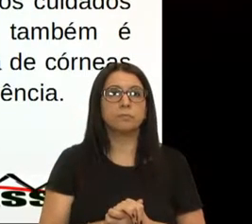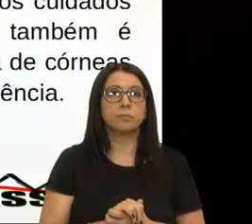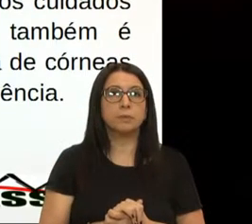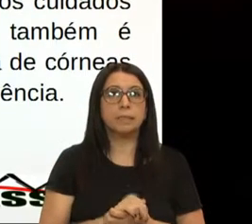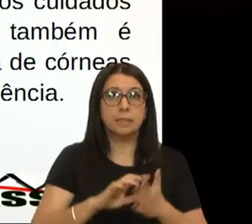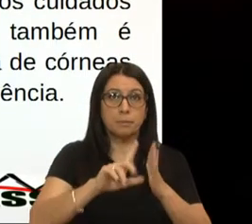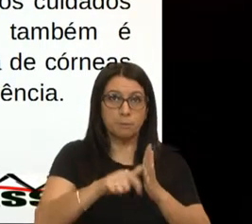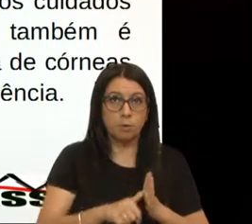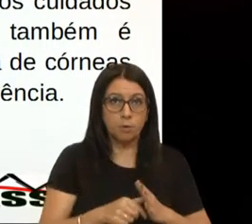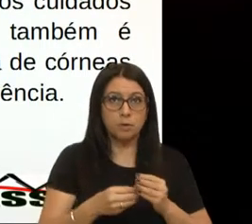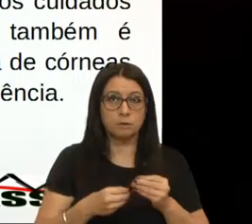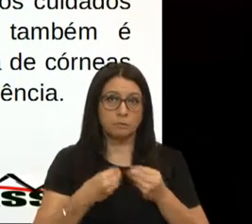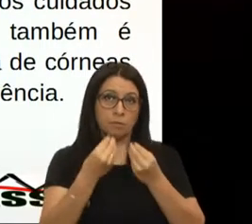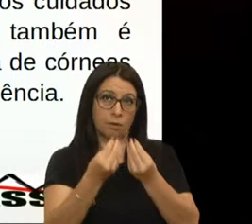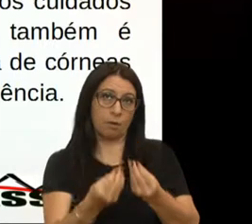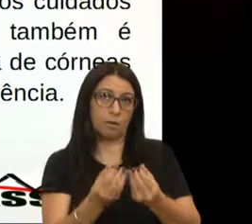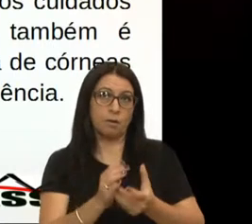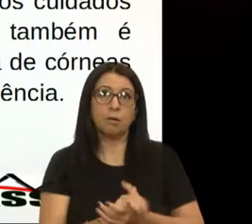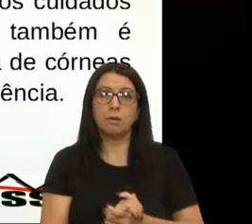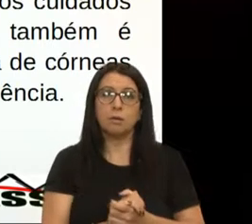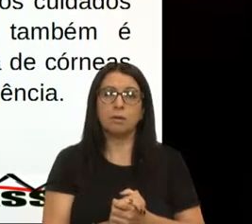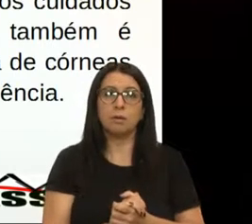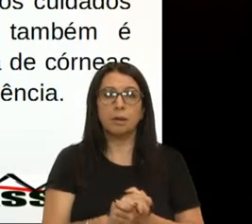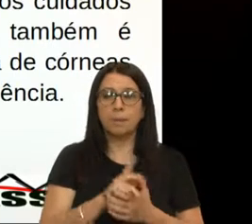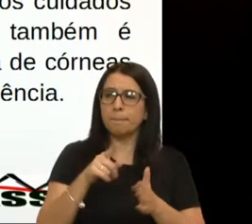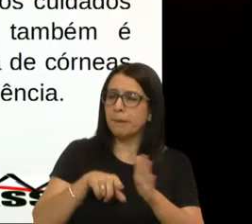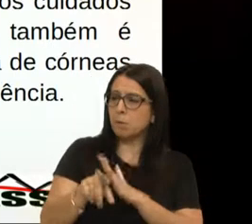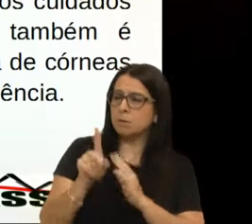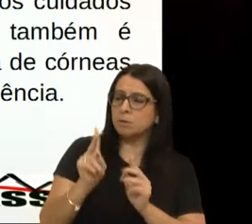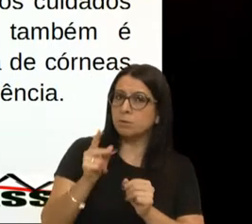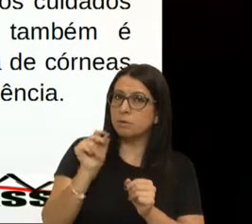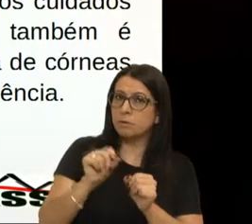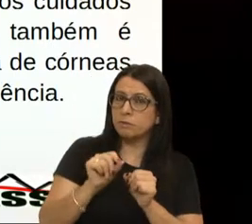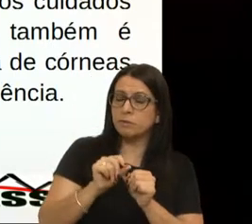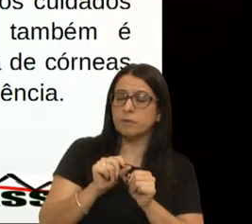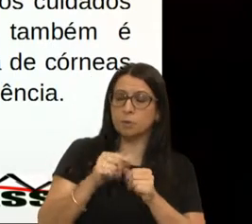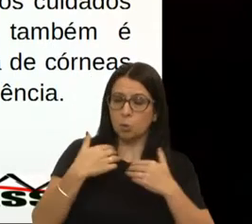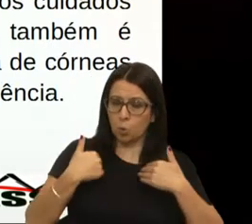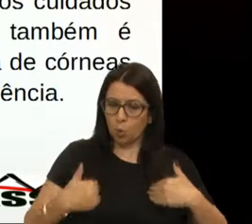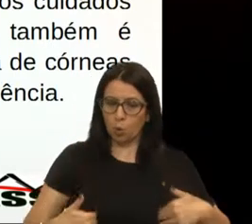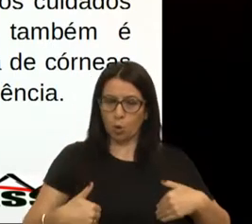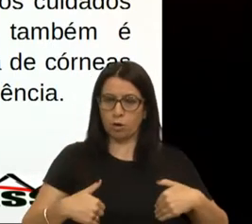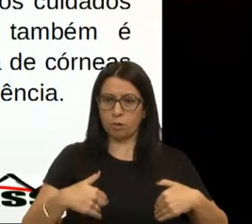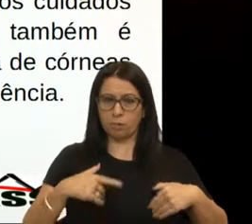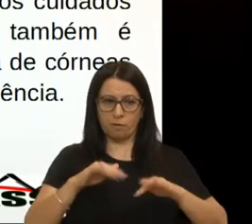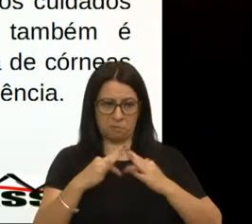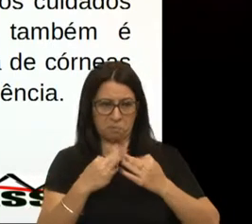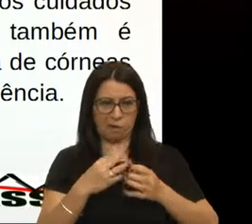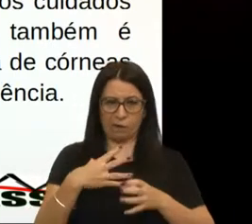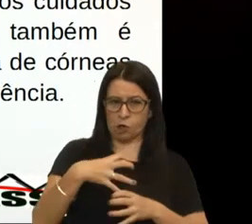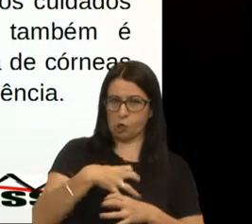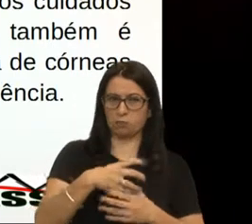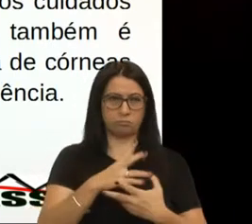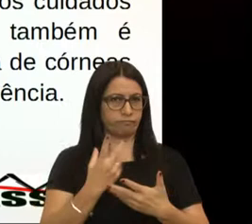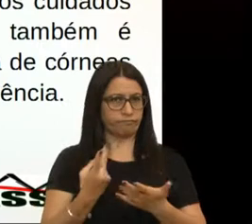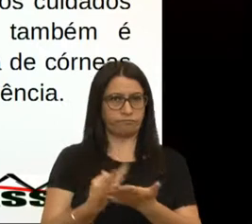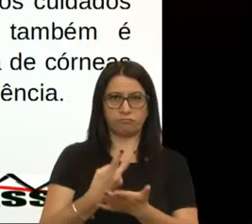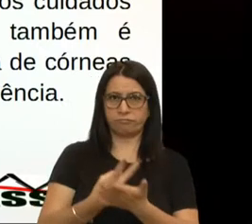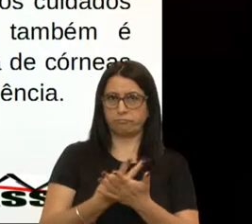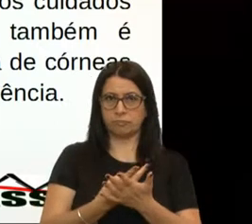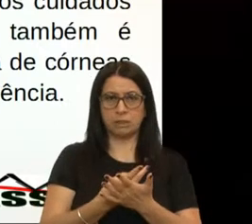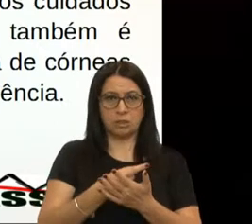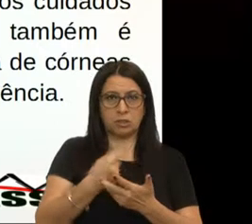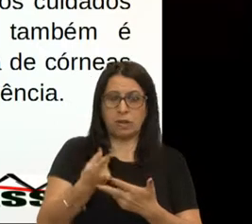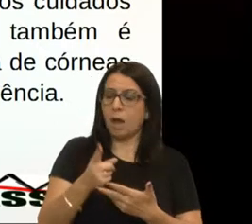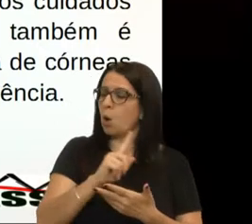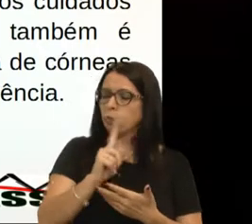Após a doação, é uma pergunta que se faz constantemente, mas o corpo do meu familiar vai ficar todo deformado? Não. A